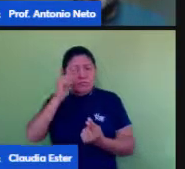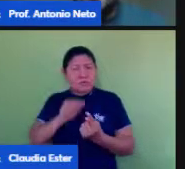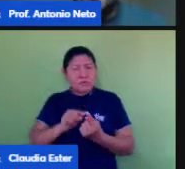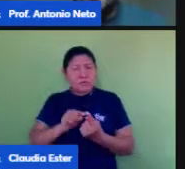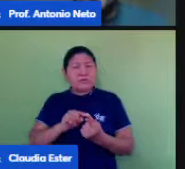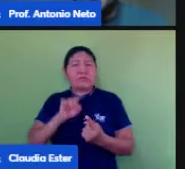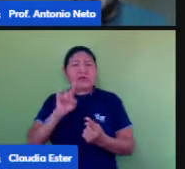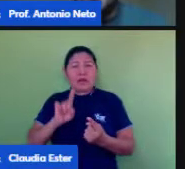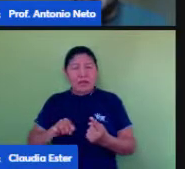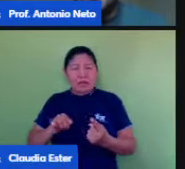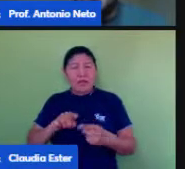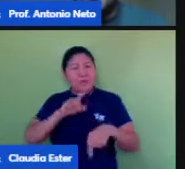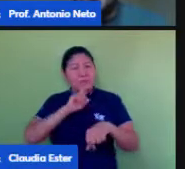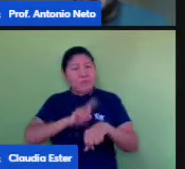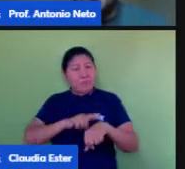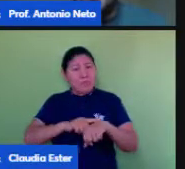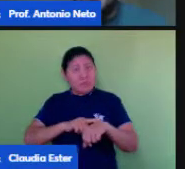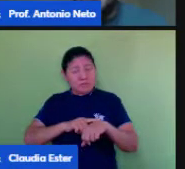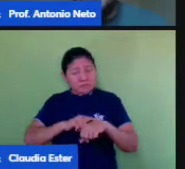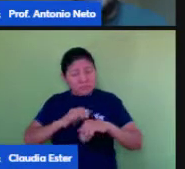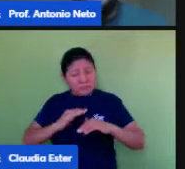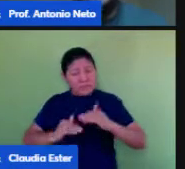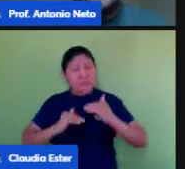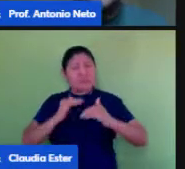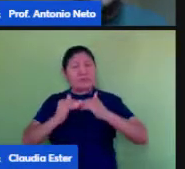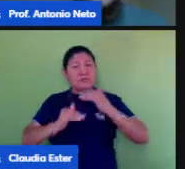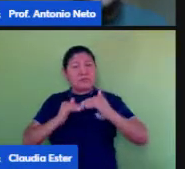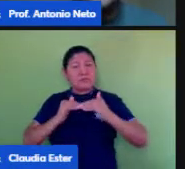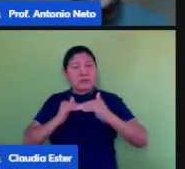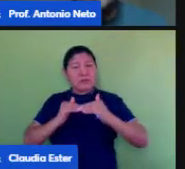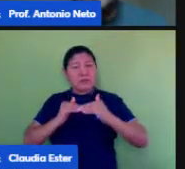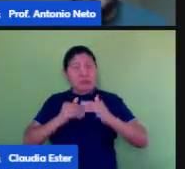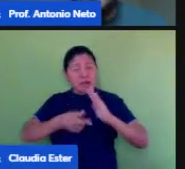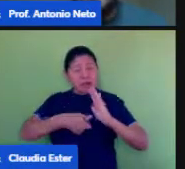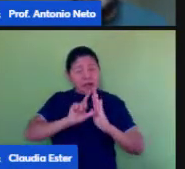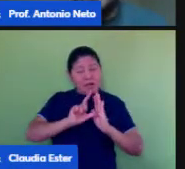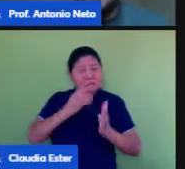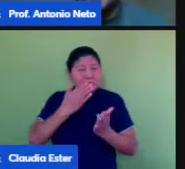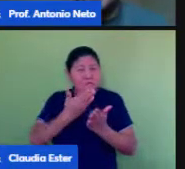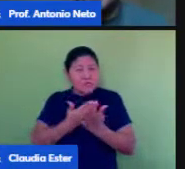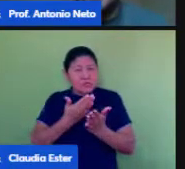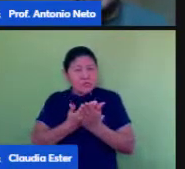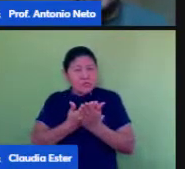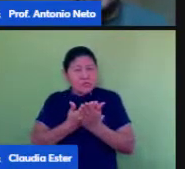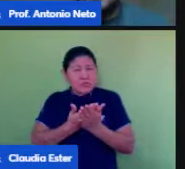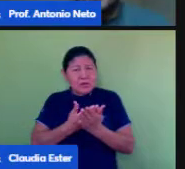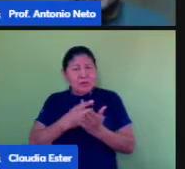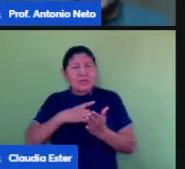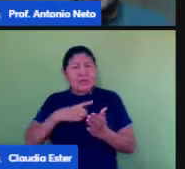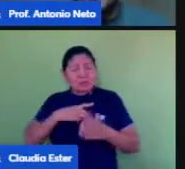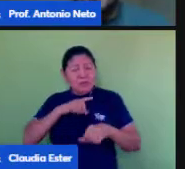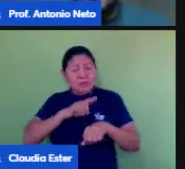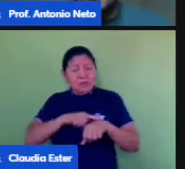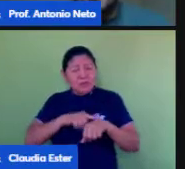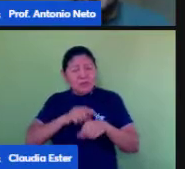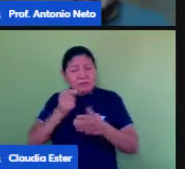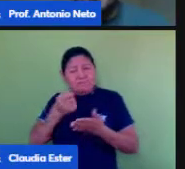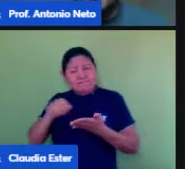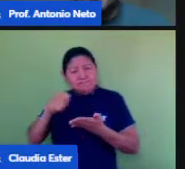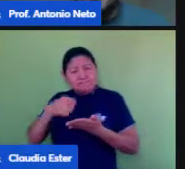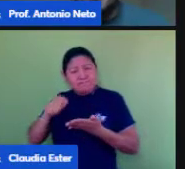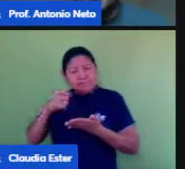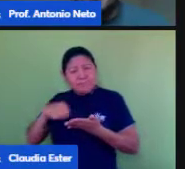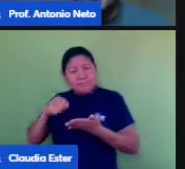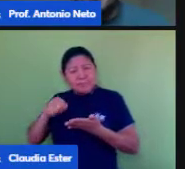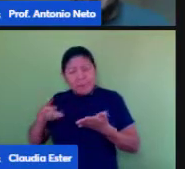quero alcançar. Então, aquelas ações que foram elencadas como objetivo, eu vou ver se o aluno conseguiu